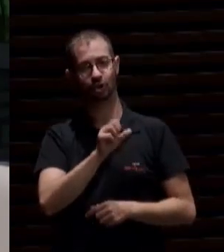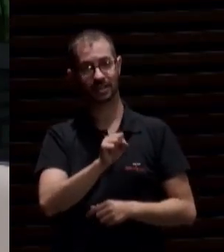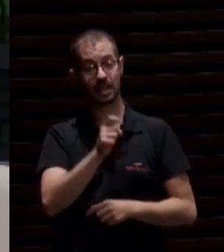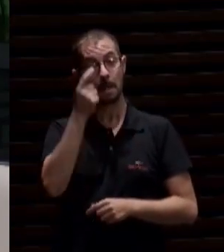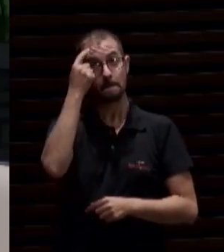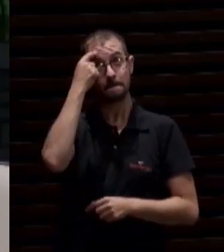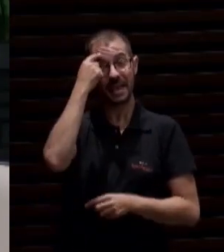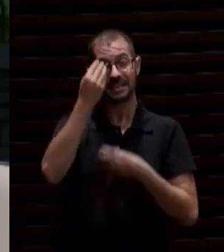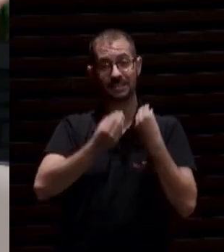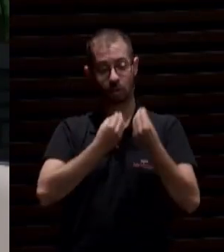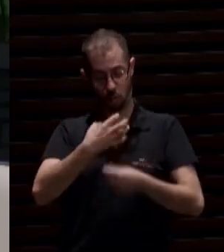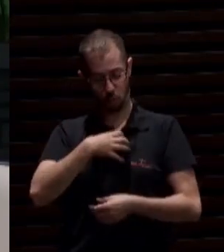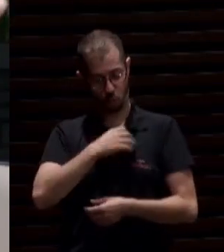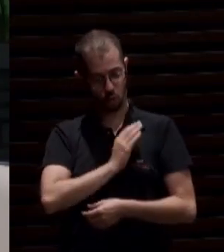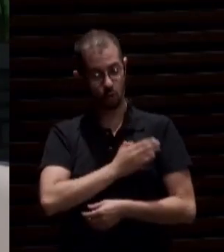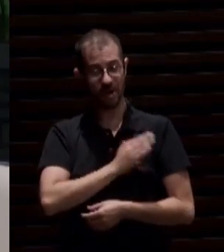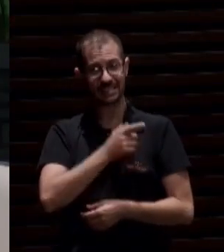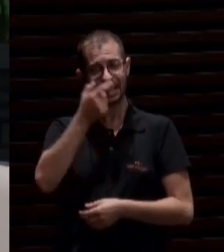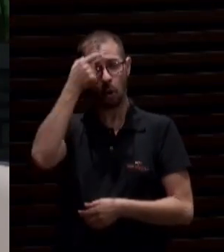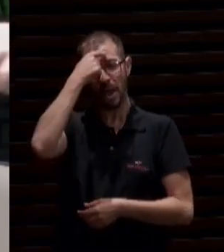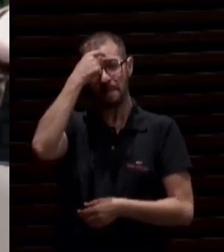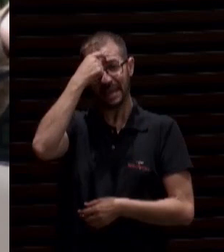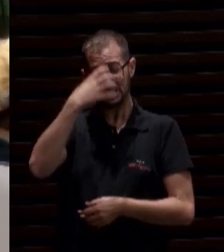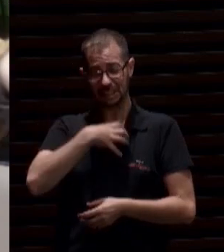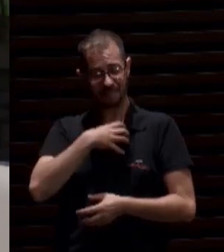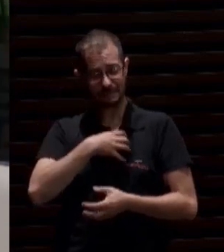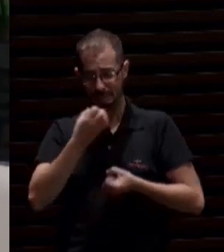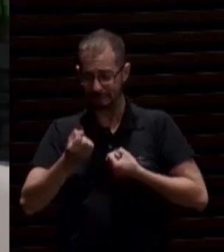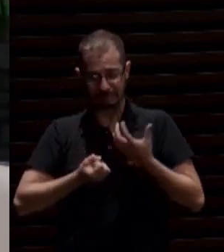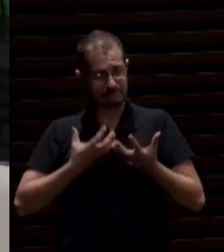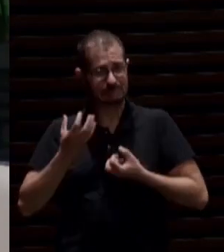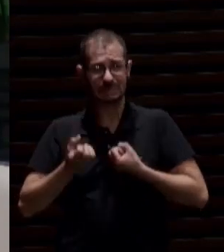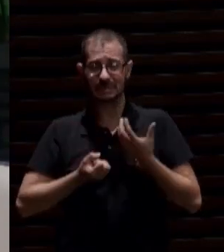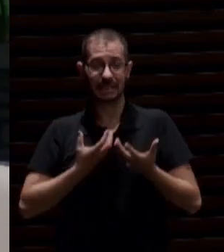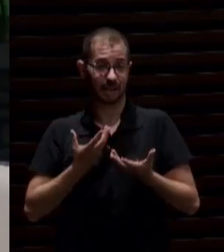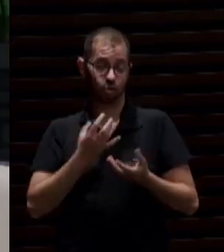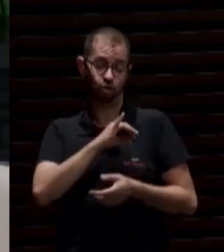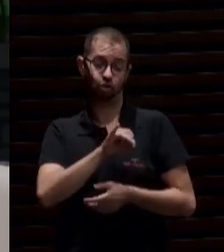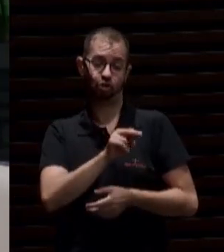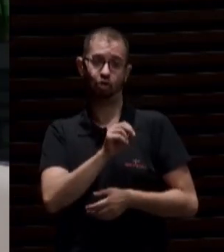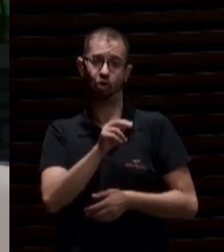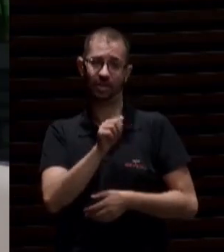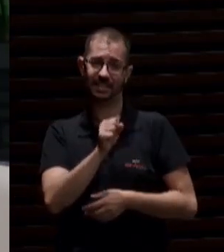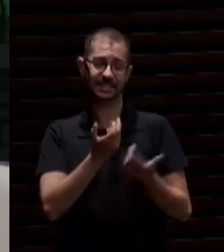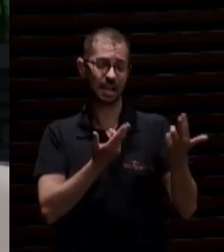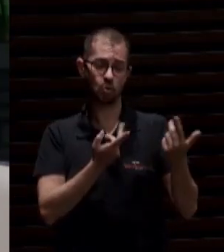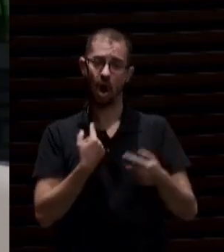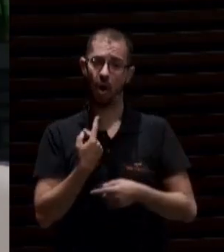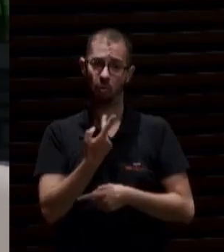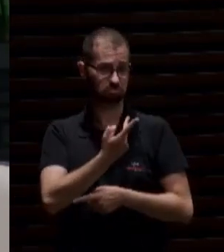e o coração desse homem estavam turbilhados de sentimentos. Ué, Jonas era um ser humano assim como nós somos. Imagina o seu coração como estava em